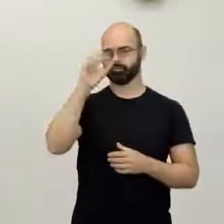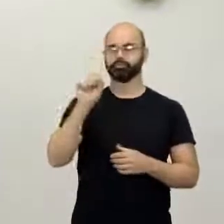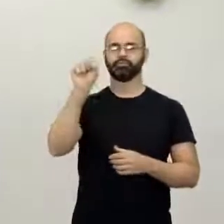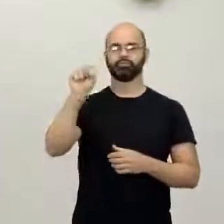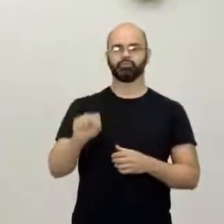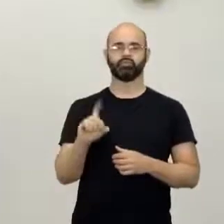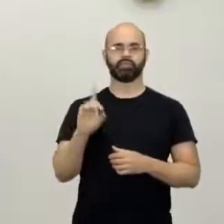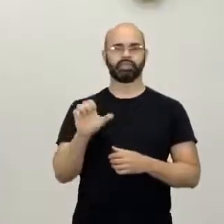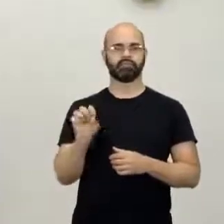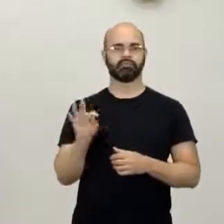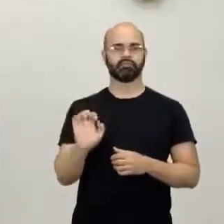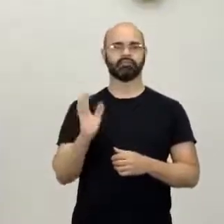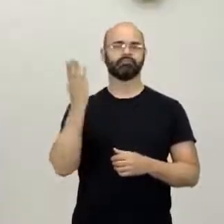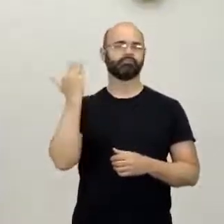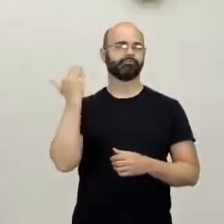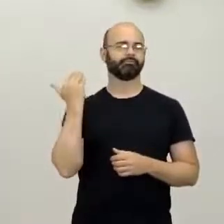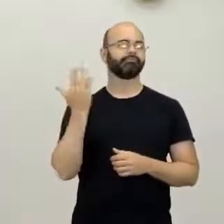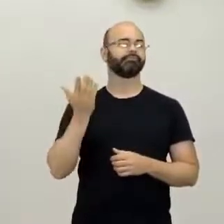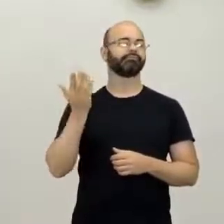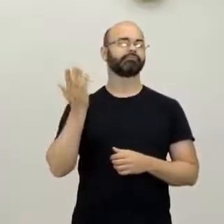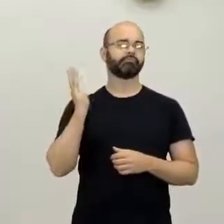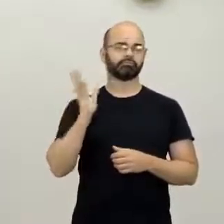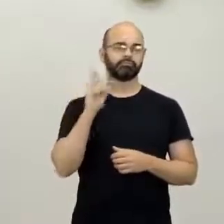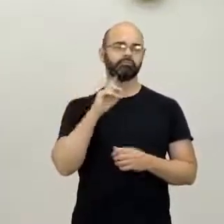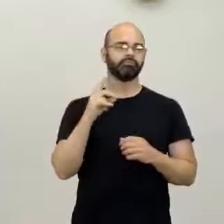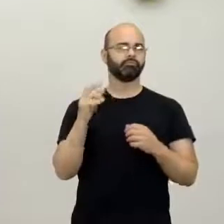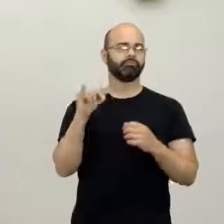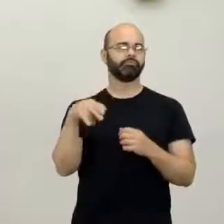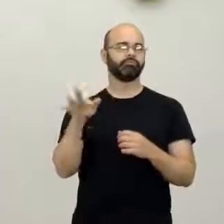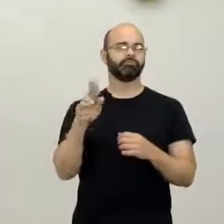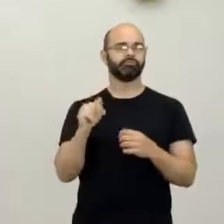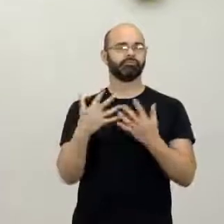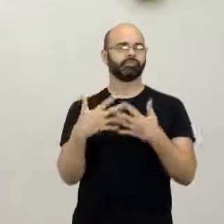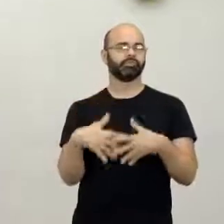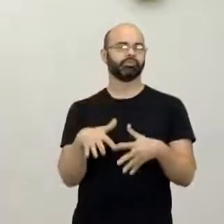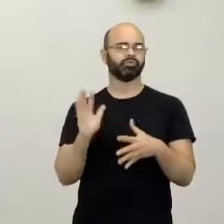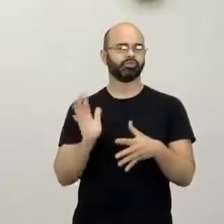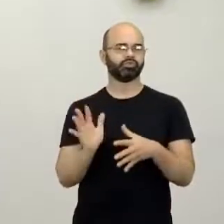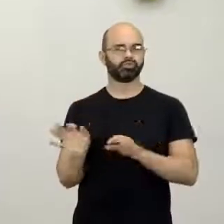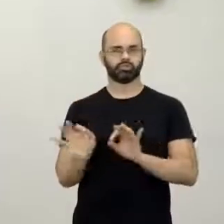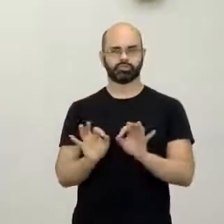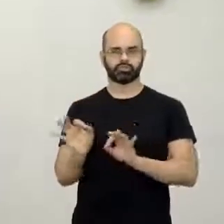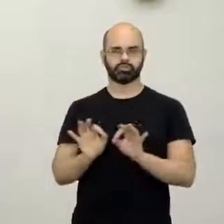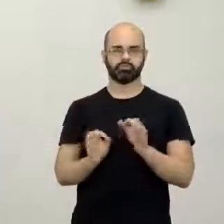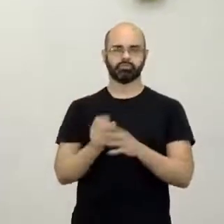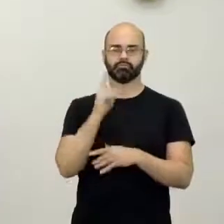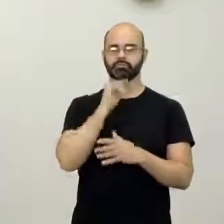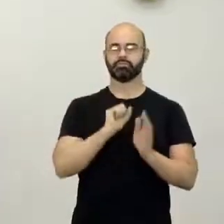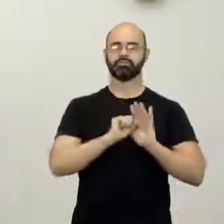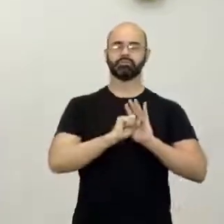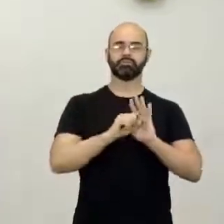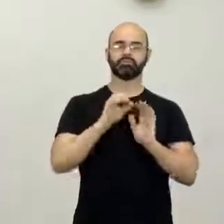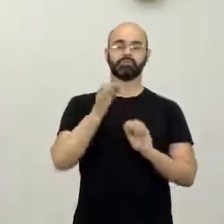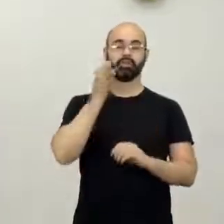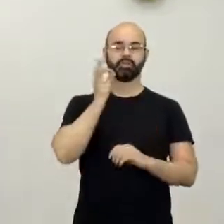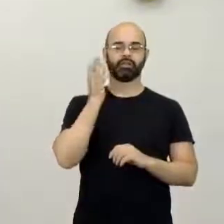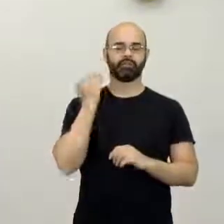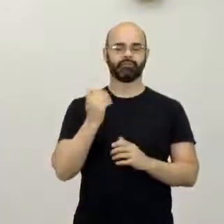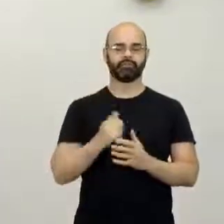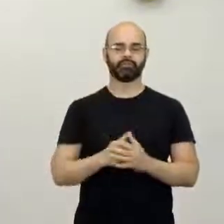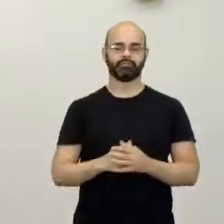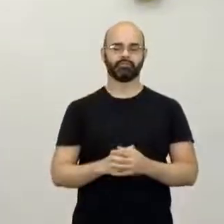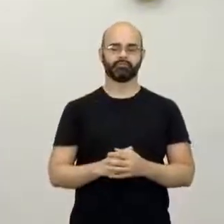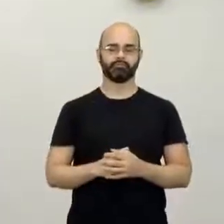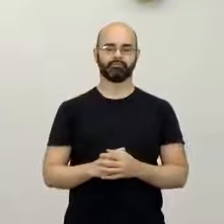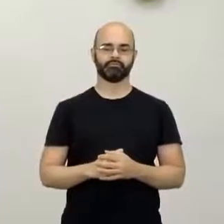já tinha uma certa infraestrutura vinda aí, né, da questão aí do ciclo do café, né? Mas esse período